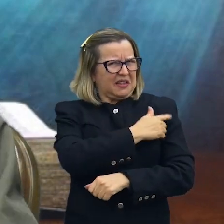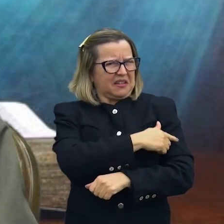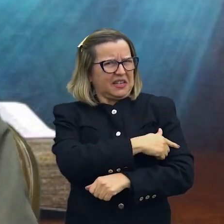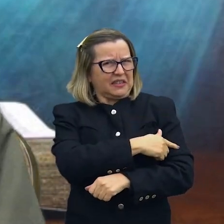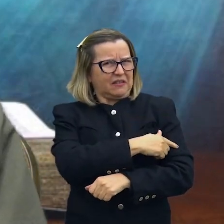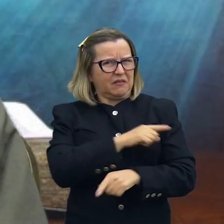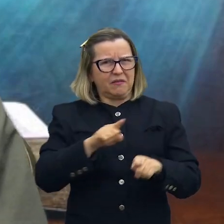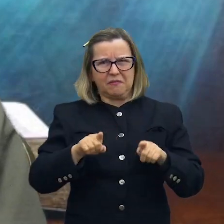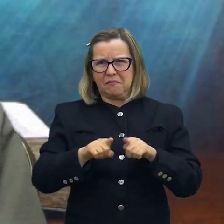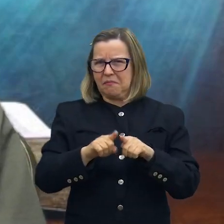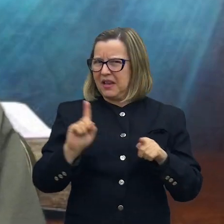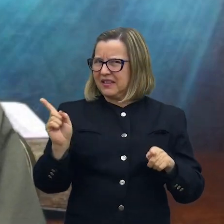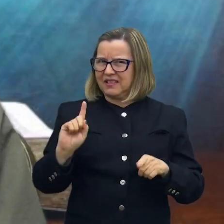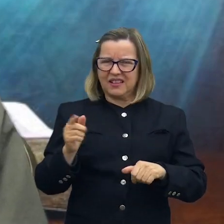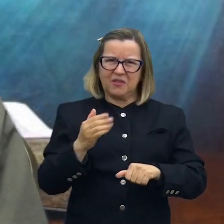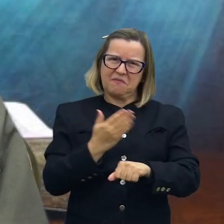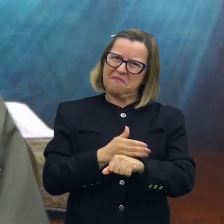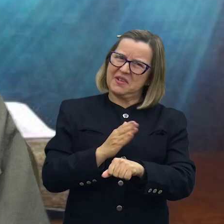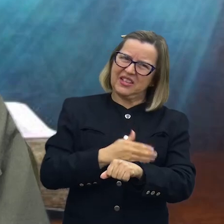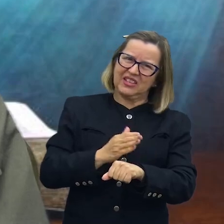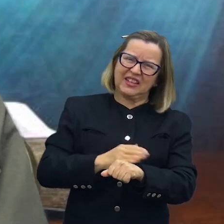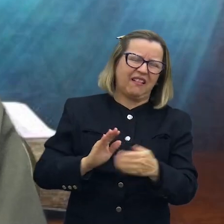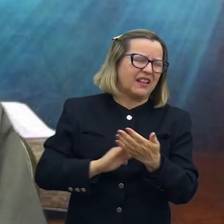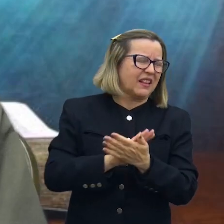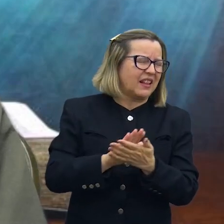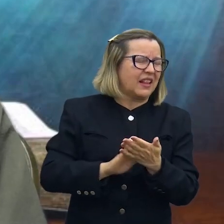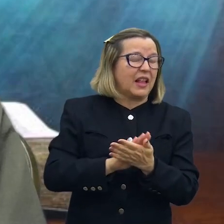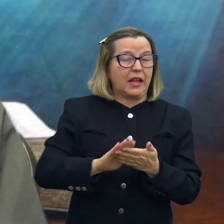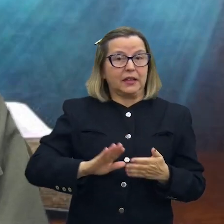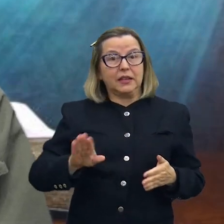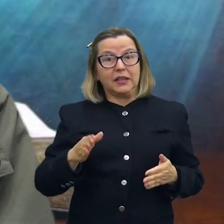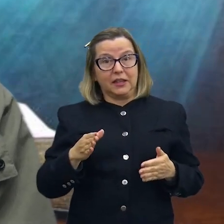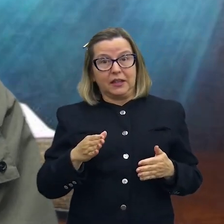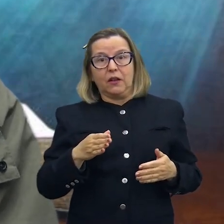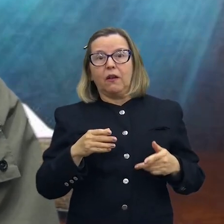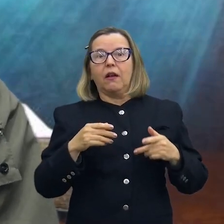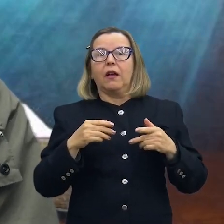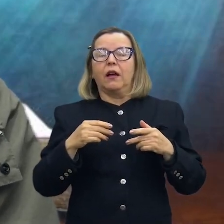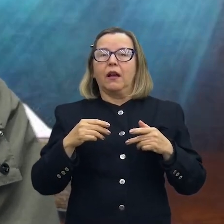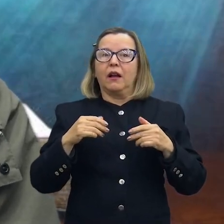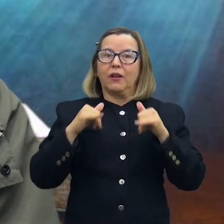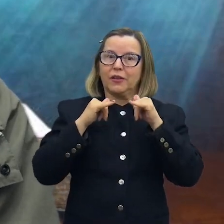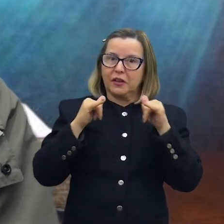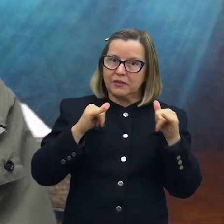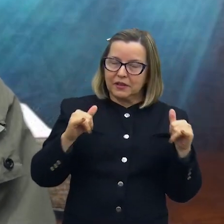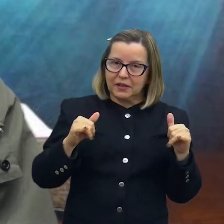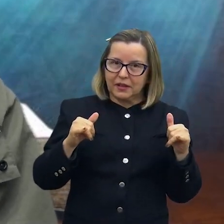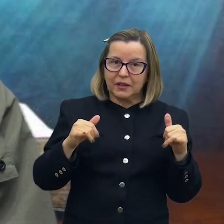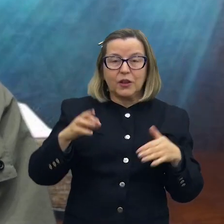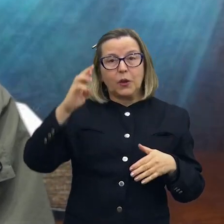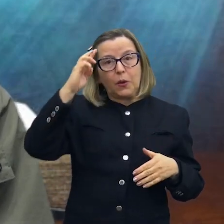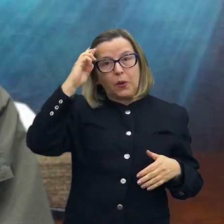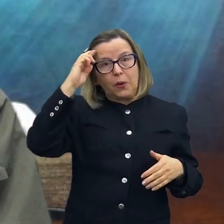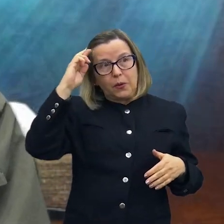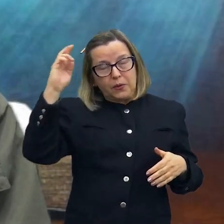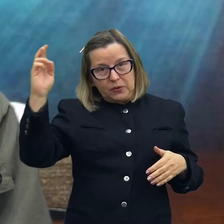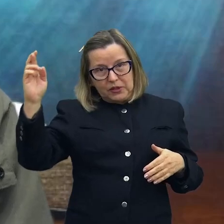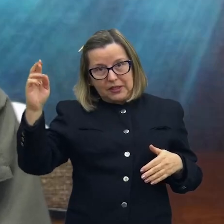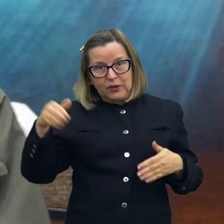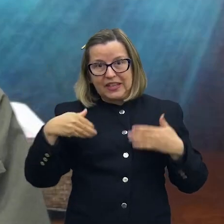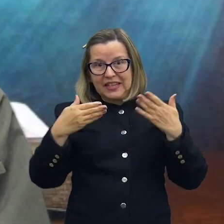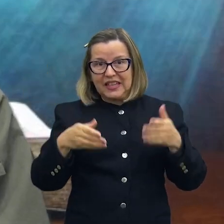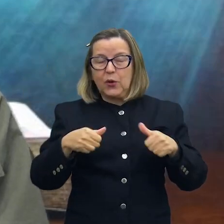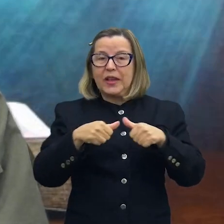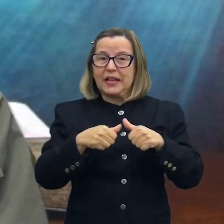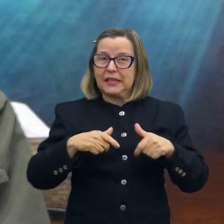texto? Aí, eu disse a eles, com carinho, falei assim, olha, o Senhor colocou esse trabalho maravilhoso na mão de vocês, como vocês